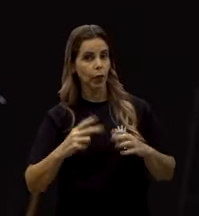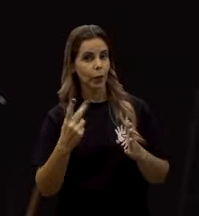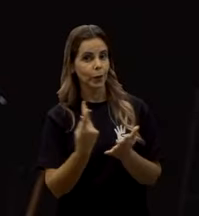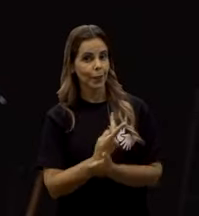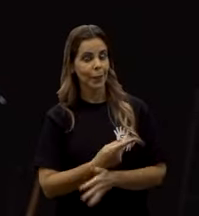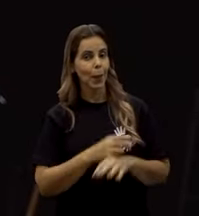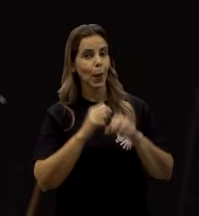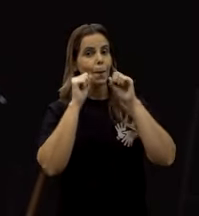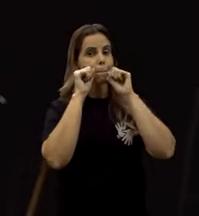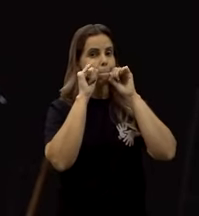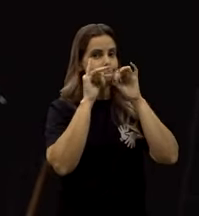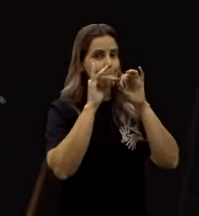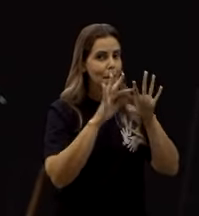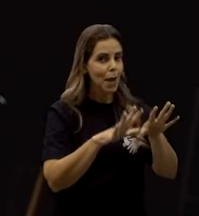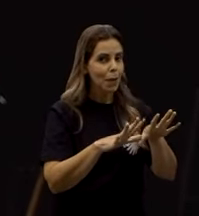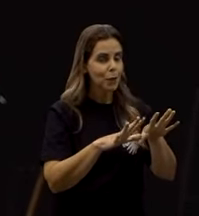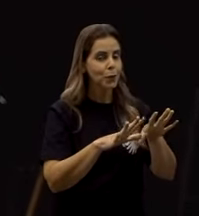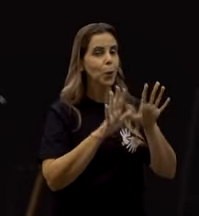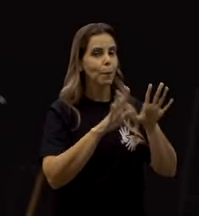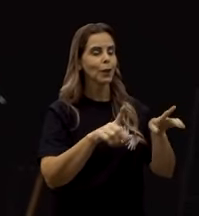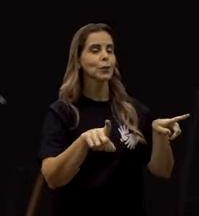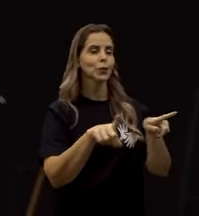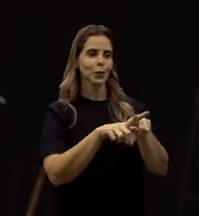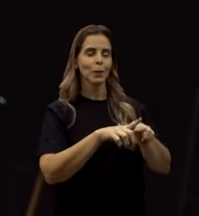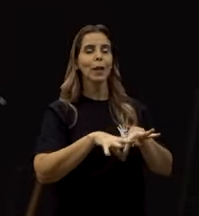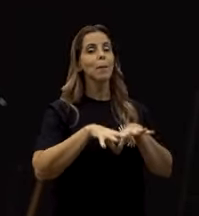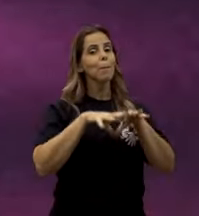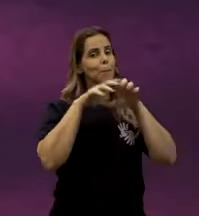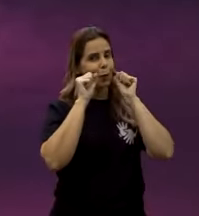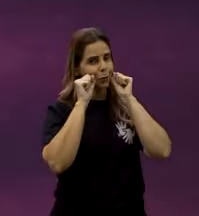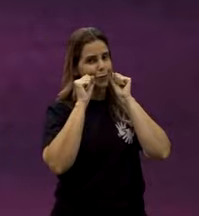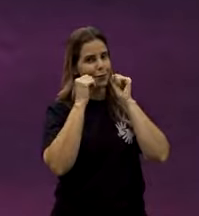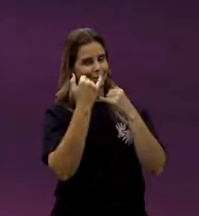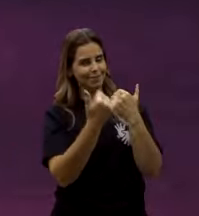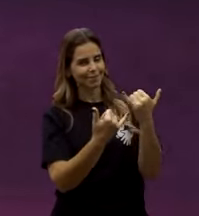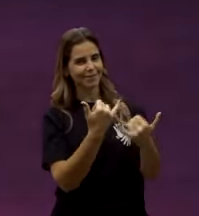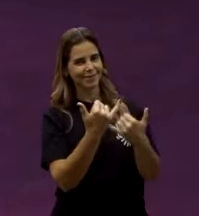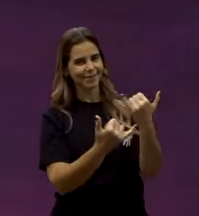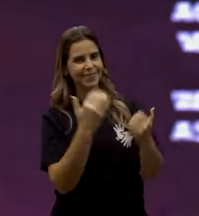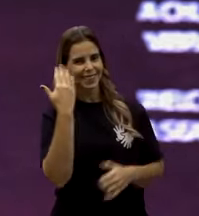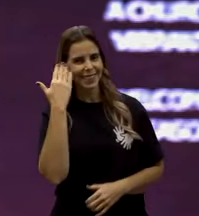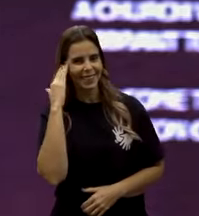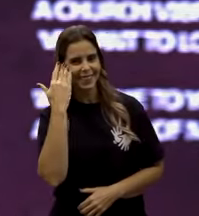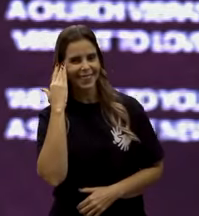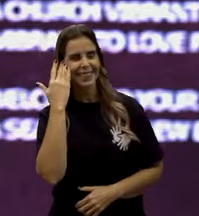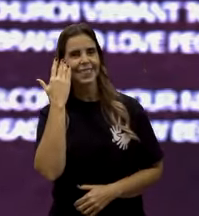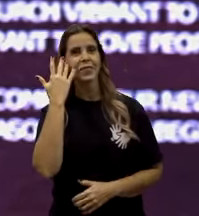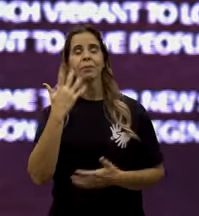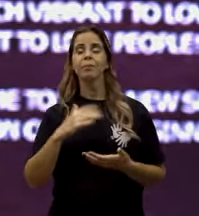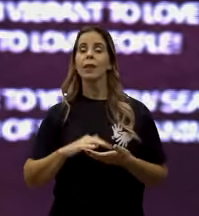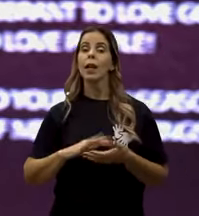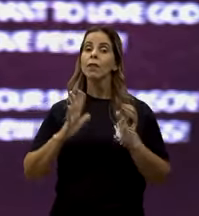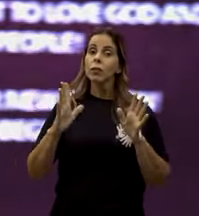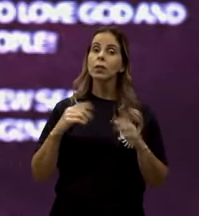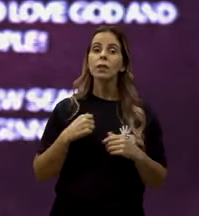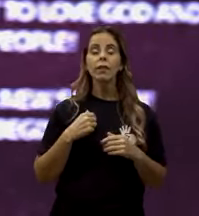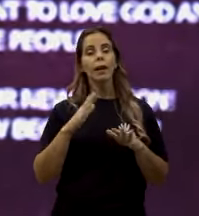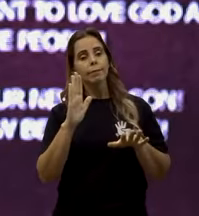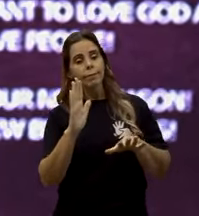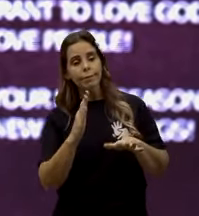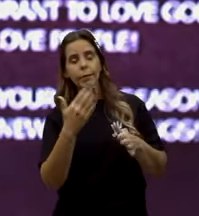tô vendo que essa boca Tá saindo muita maldição aí entend o que eu tô falando aqui e a gente vai exercendo O